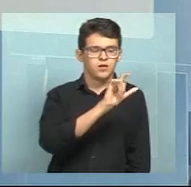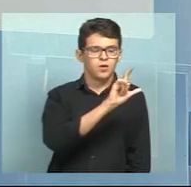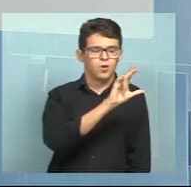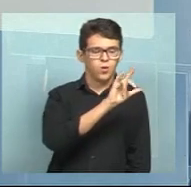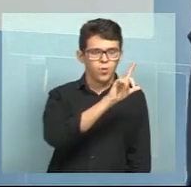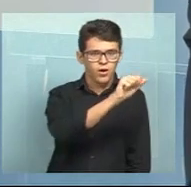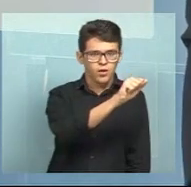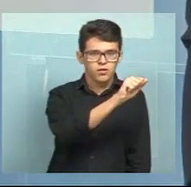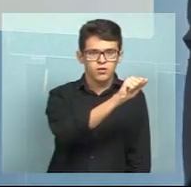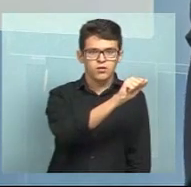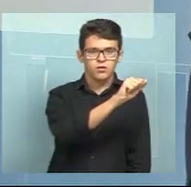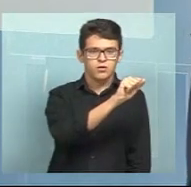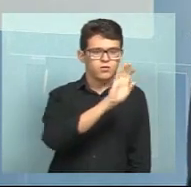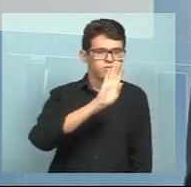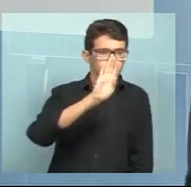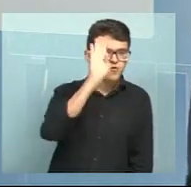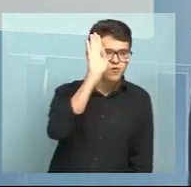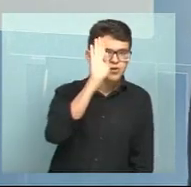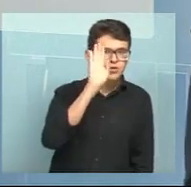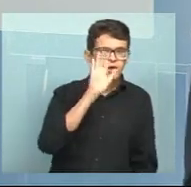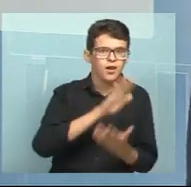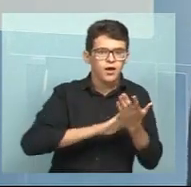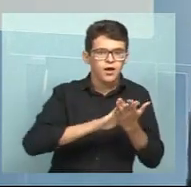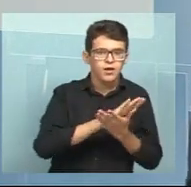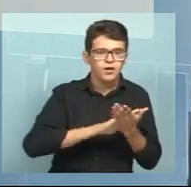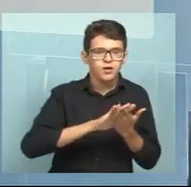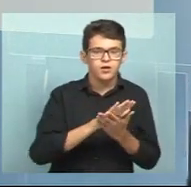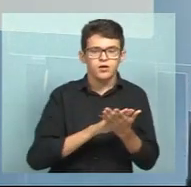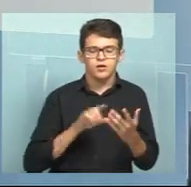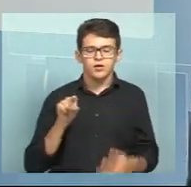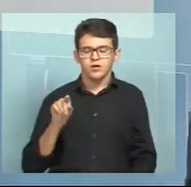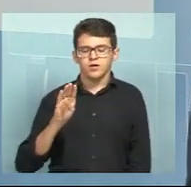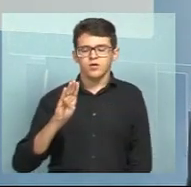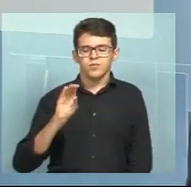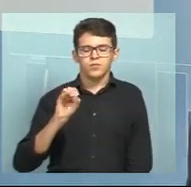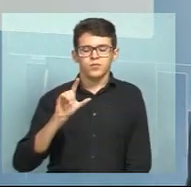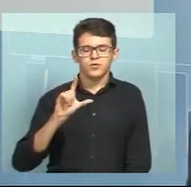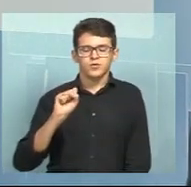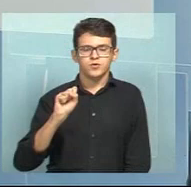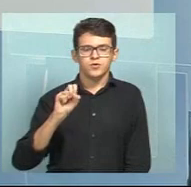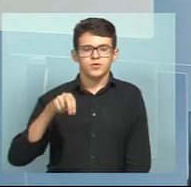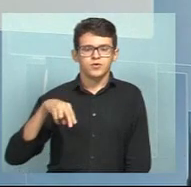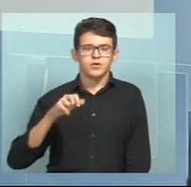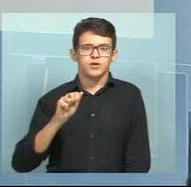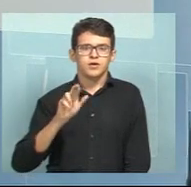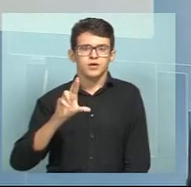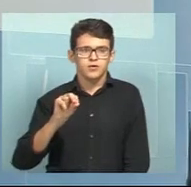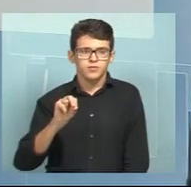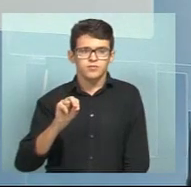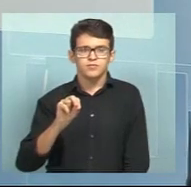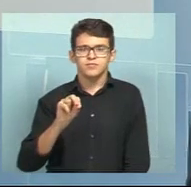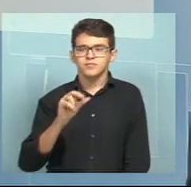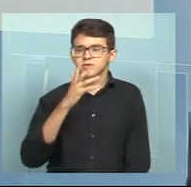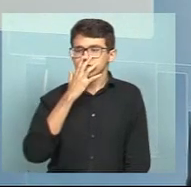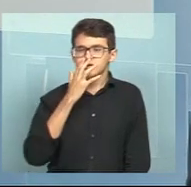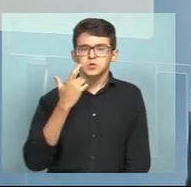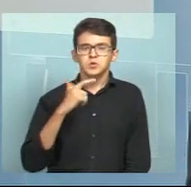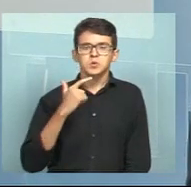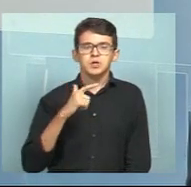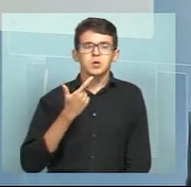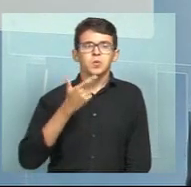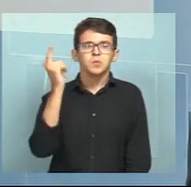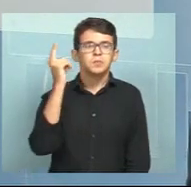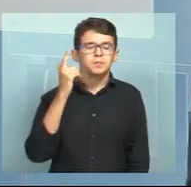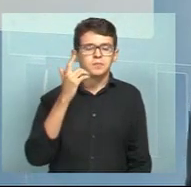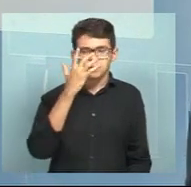Se o Lula não for o candidato, o Bolsonaro perde o inimigo primeiro. Ele é limitado pelo antilulismo. É, por